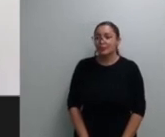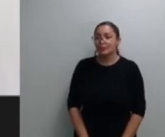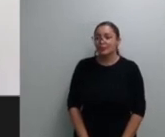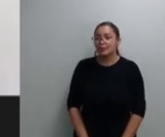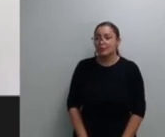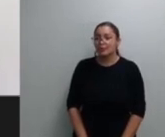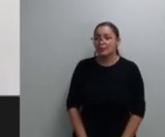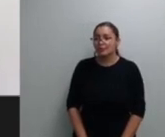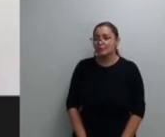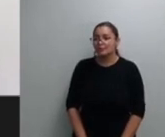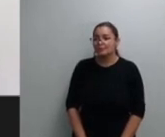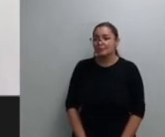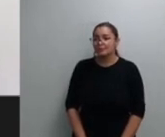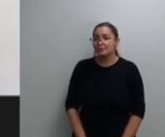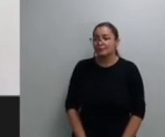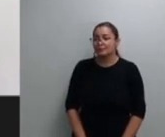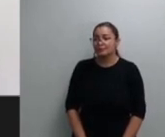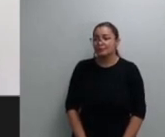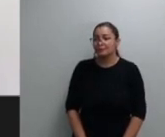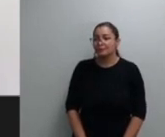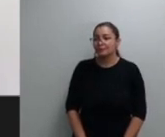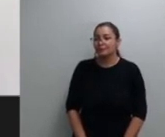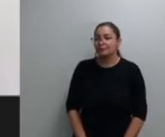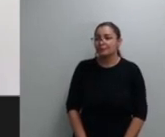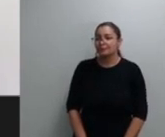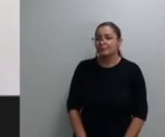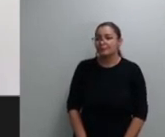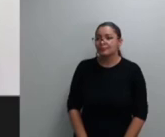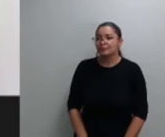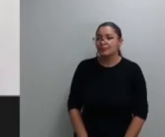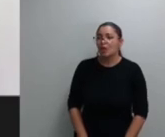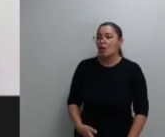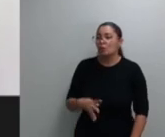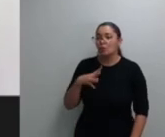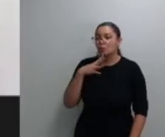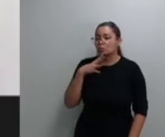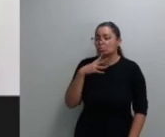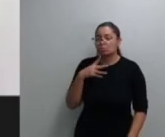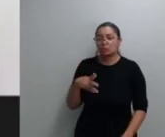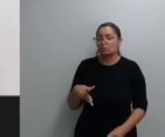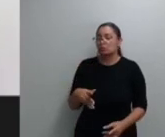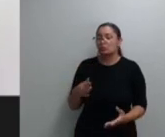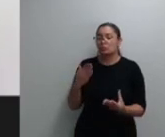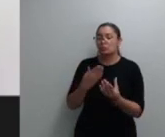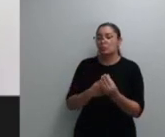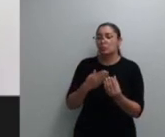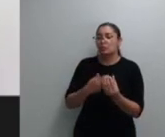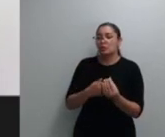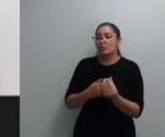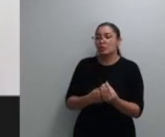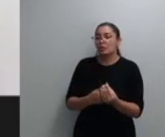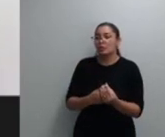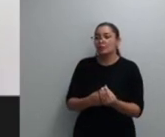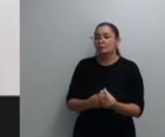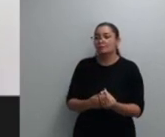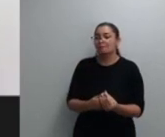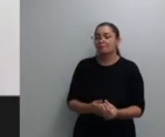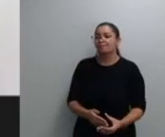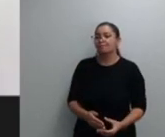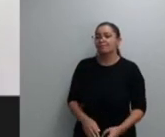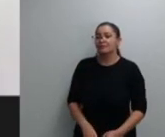que aqui no caso era o INSS então foi nesse sentido que estou aqui promovendo essa